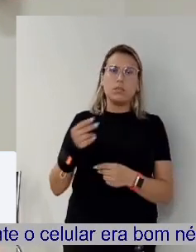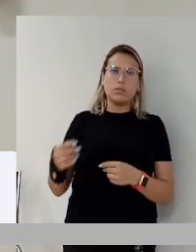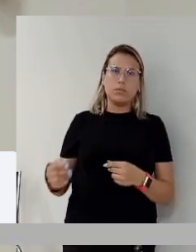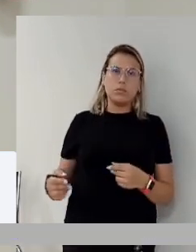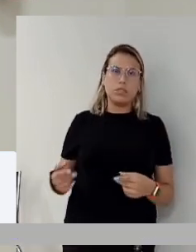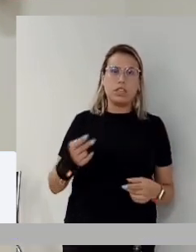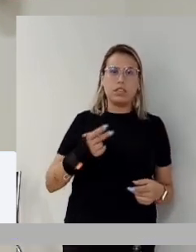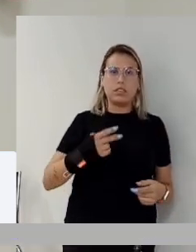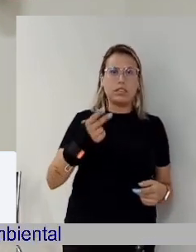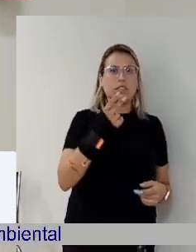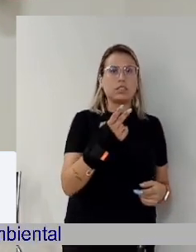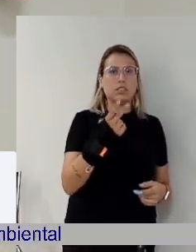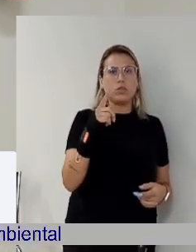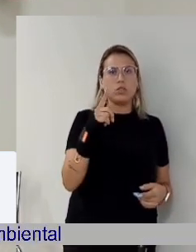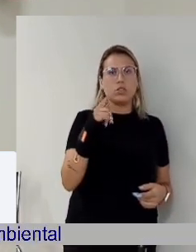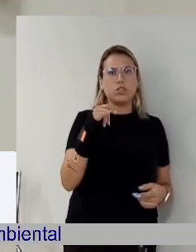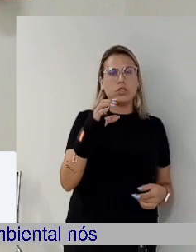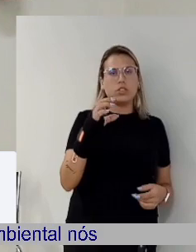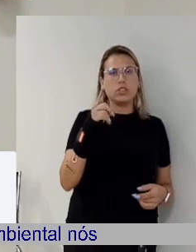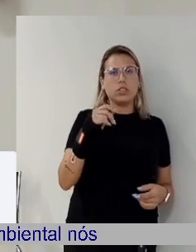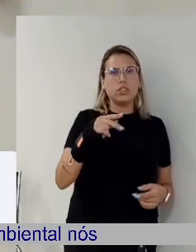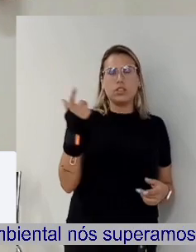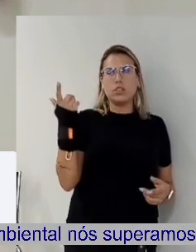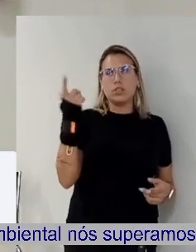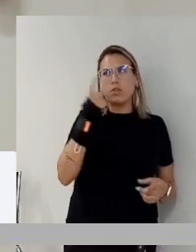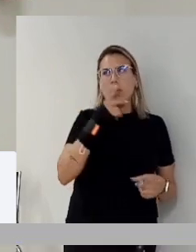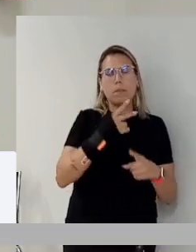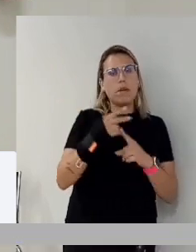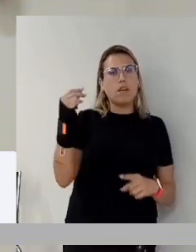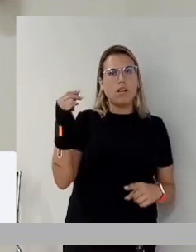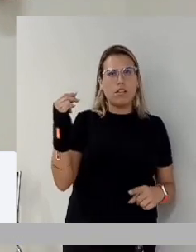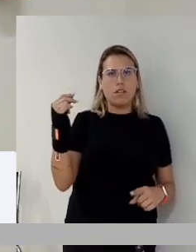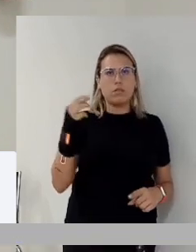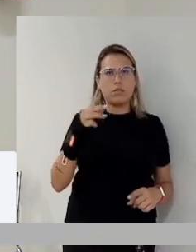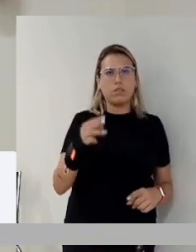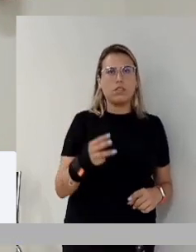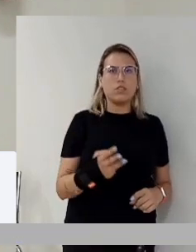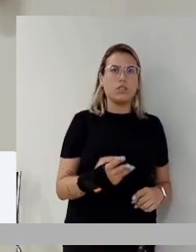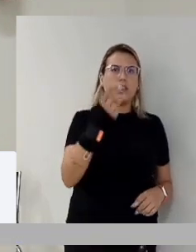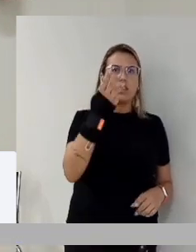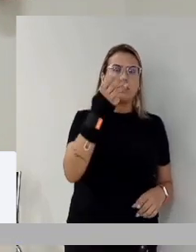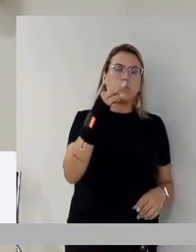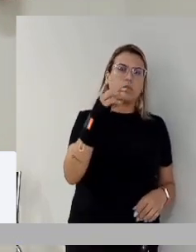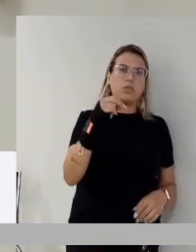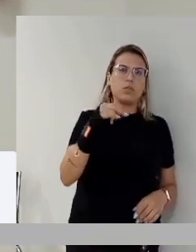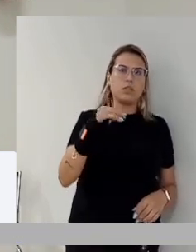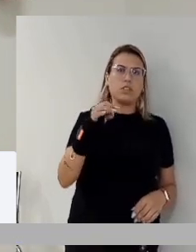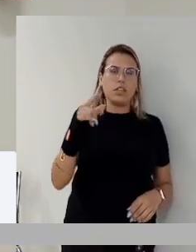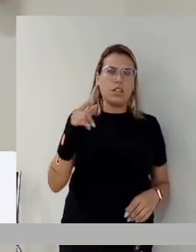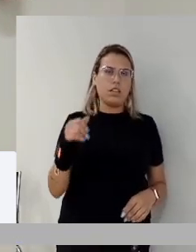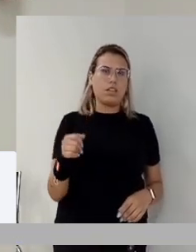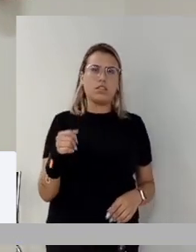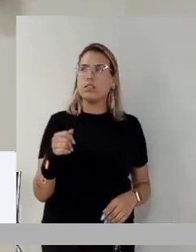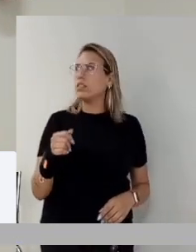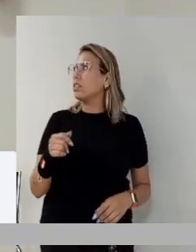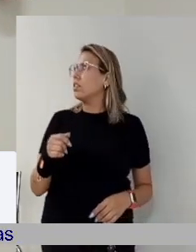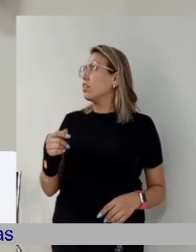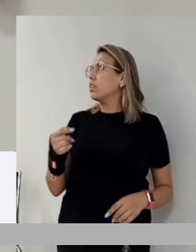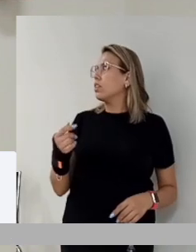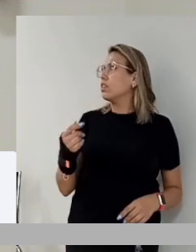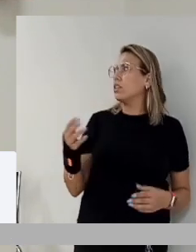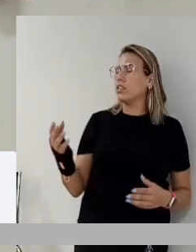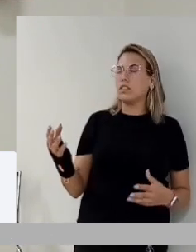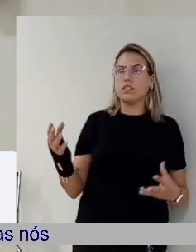gicana ambiental nós superamos quer dizer que nós de 3000 438 Tonel